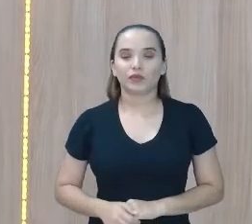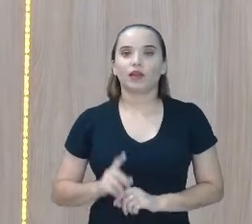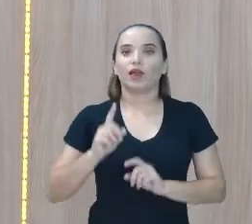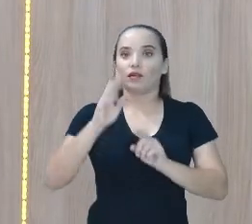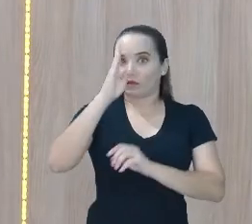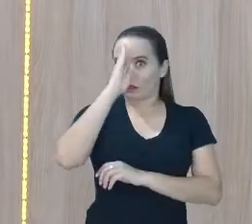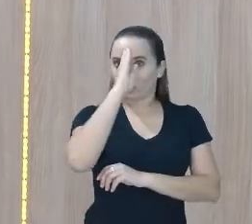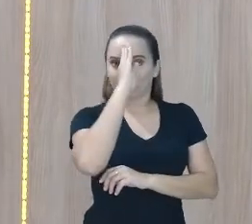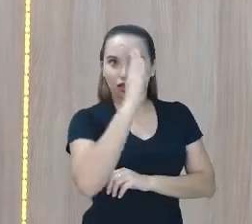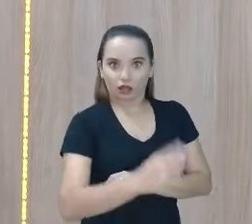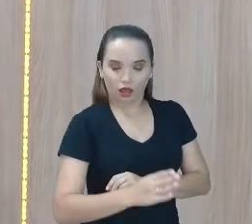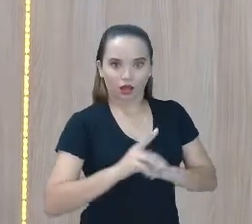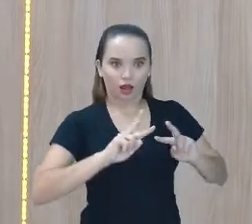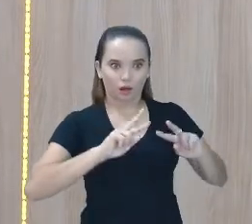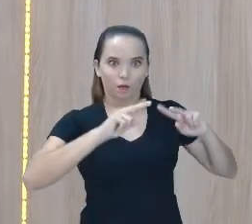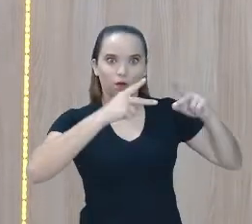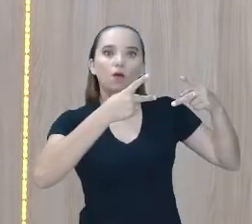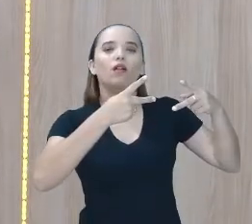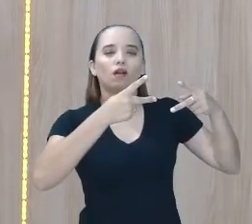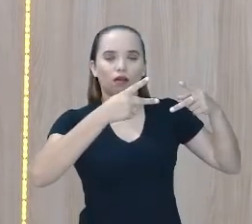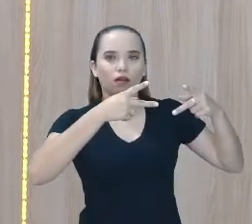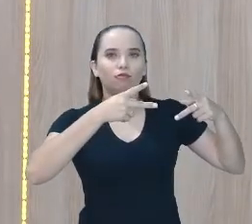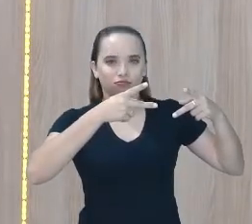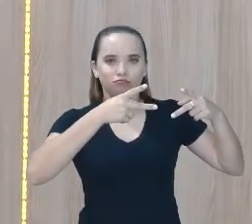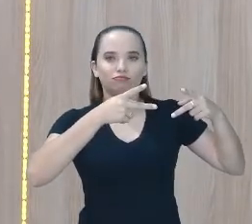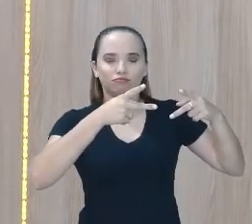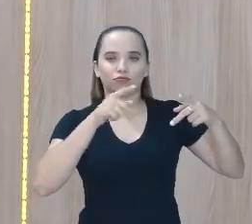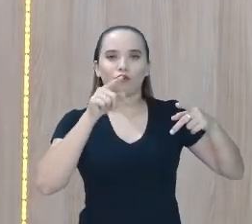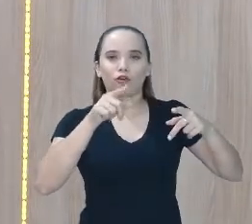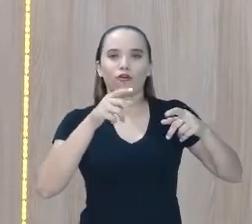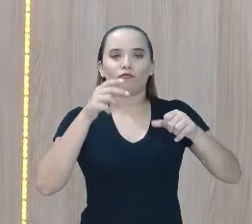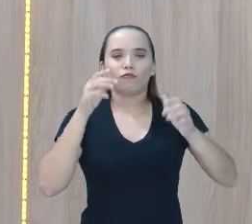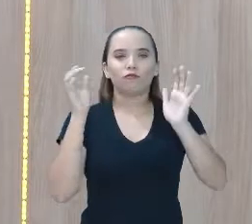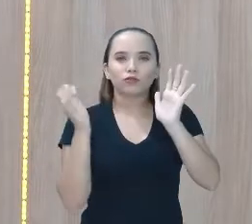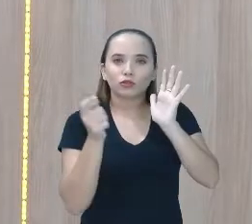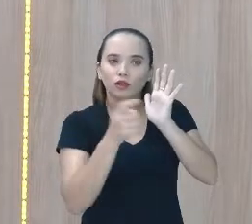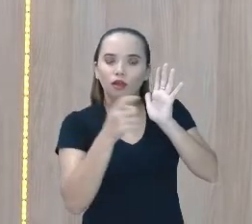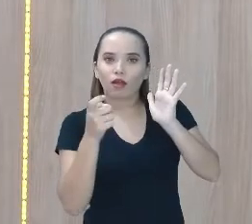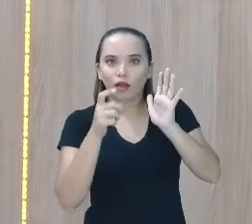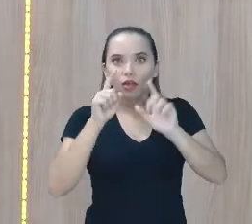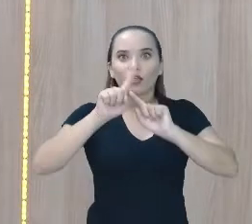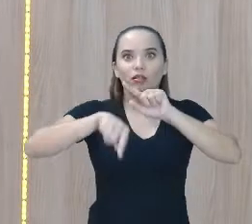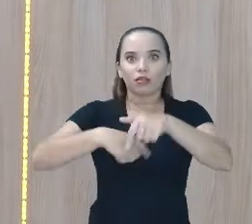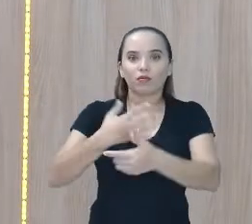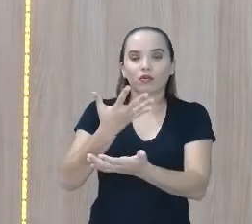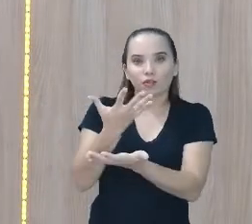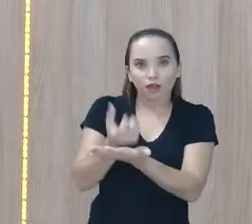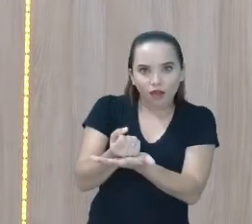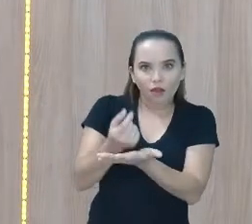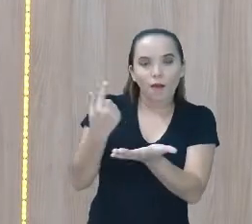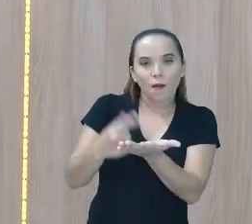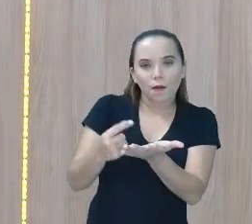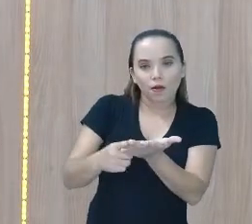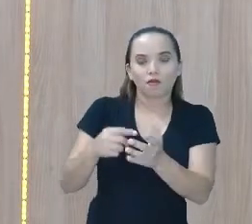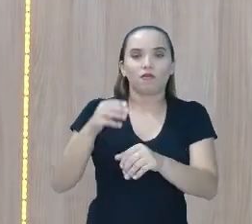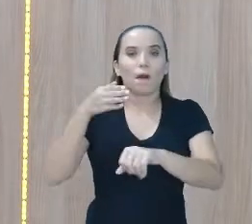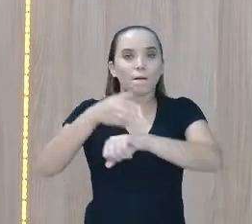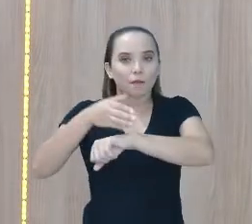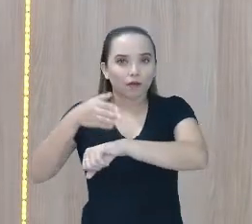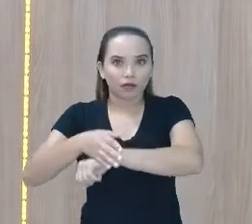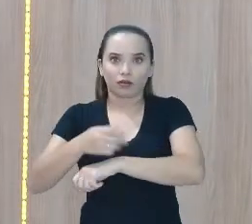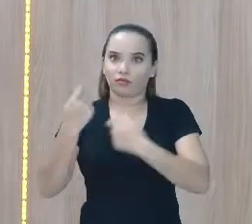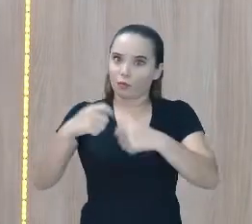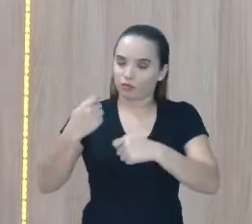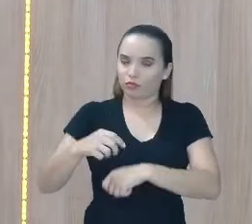vai ser direcionado para a sua lojinha de aplicativo, como o Vilma falou, faz o download, vai pedir lá o login e a senha. O login é a